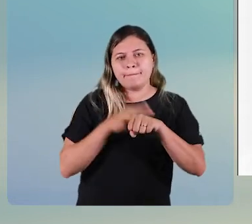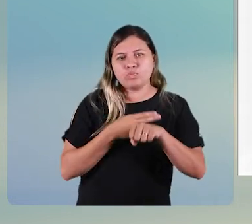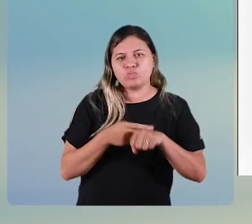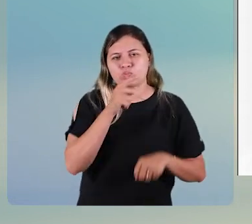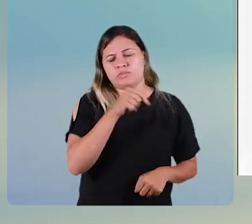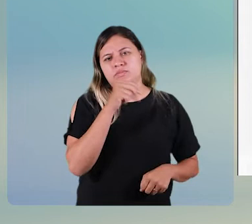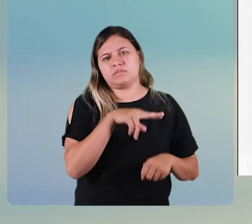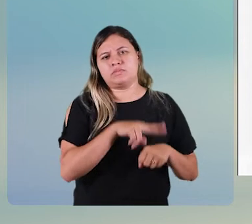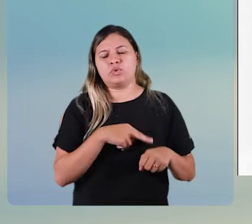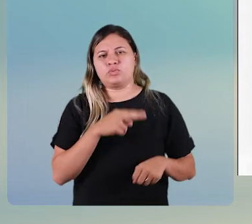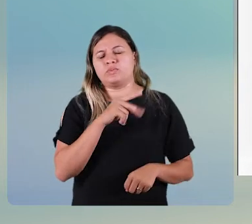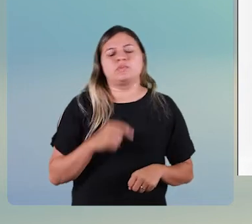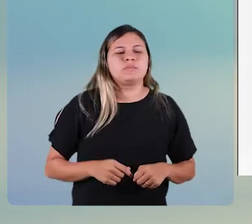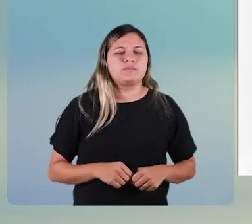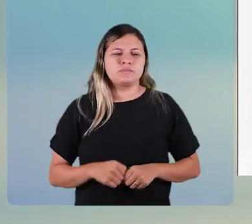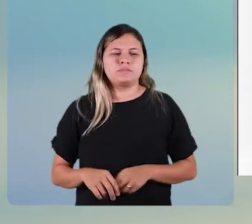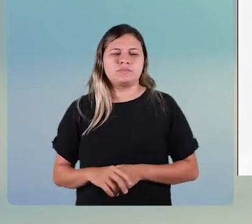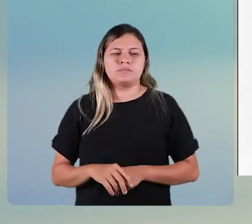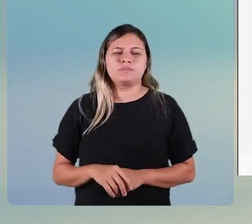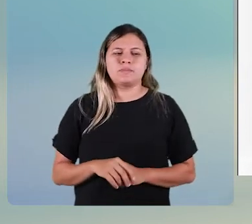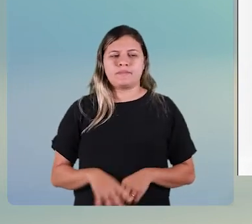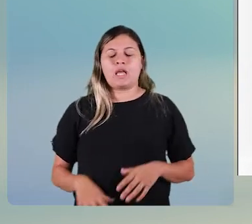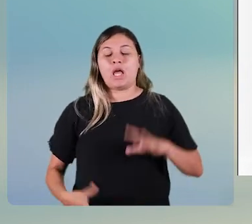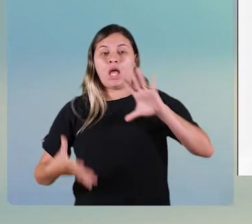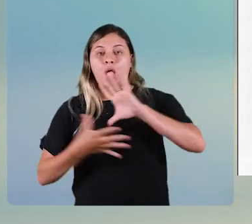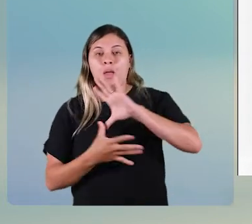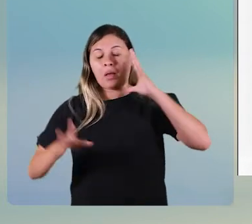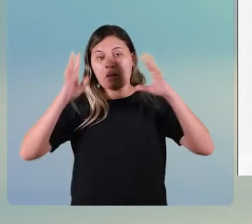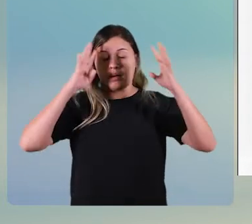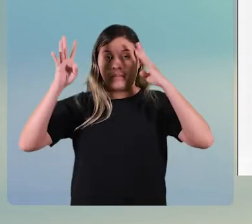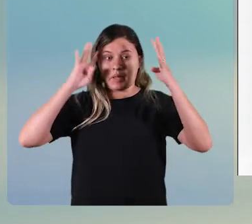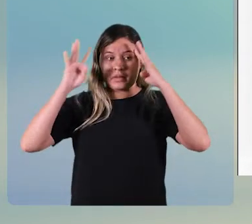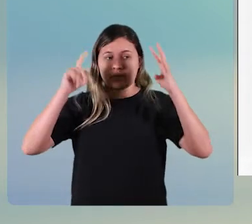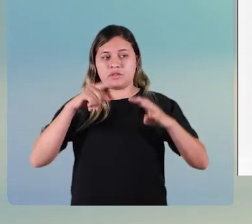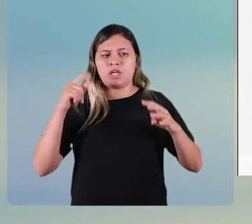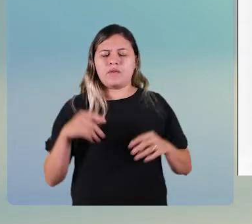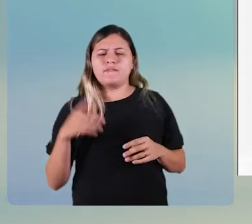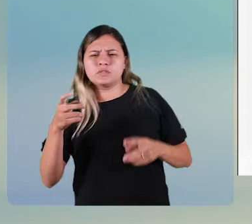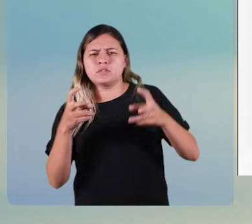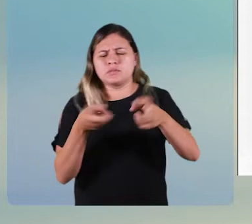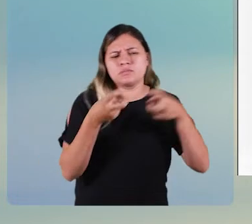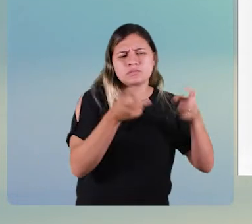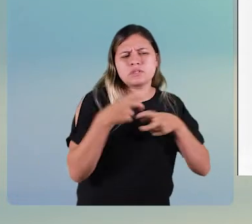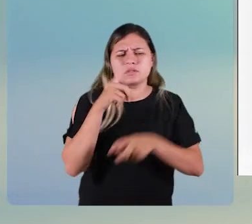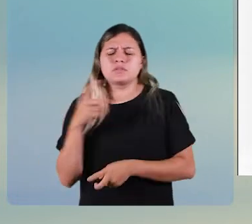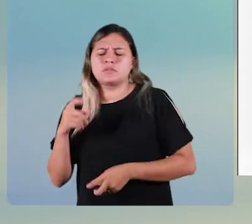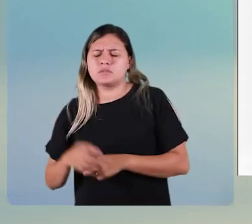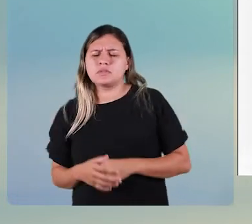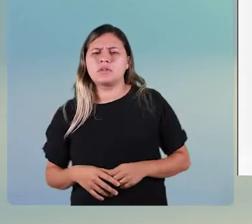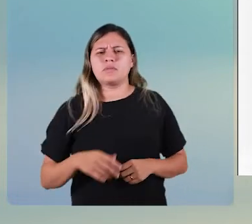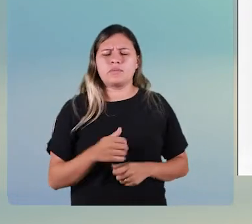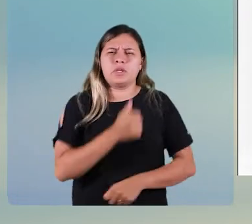tá? Pessoal, então aqui um mapa mental aí dos biocombustíveis, né? Para vocês terem uma noção aí, eu falei